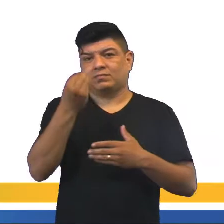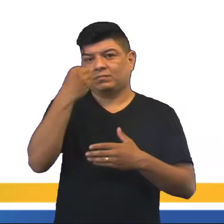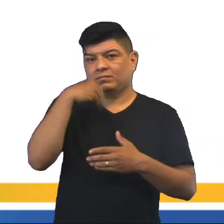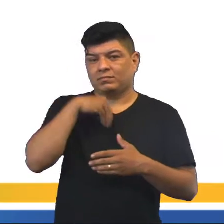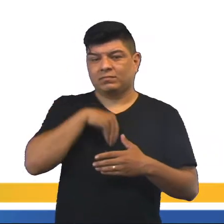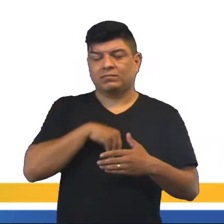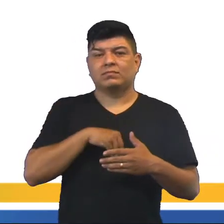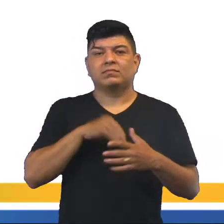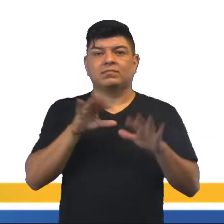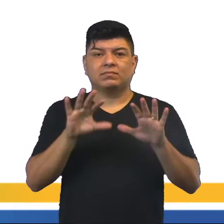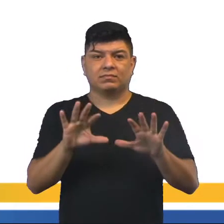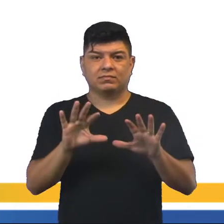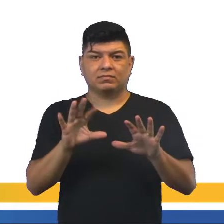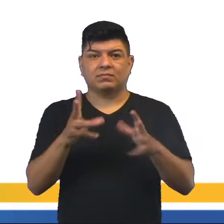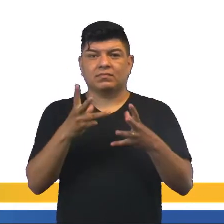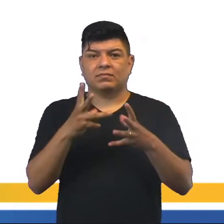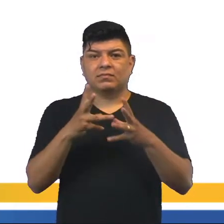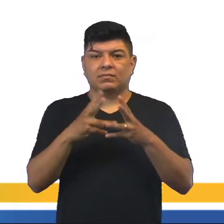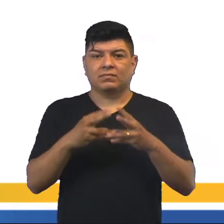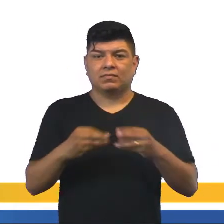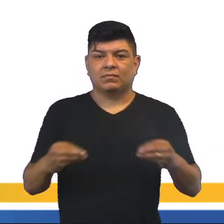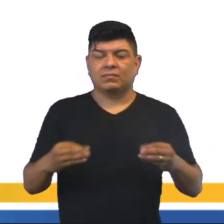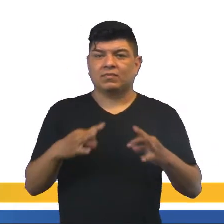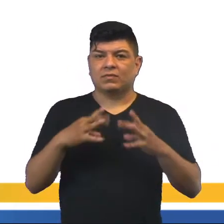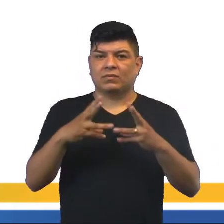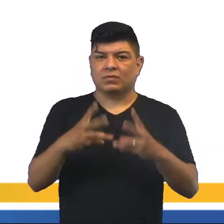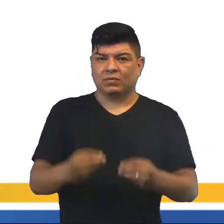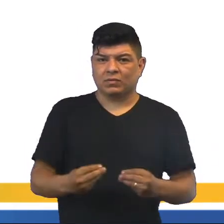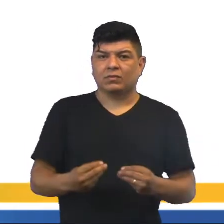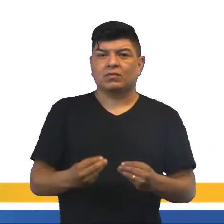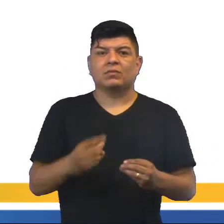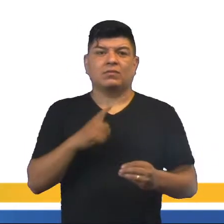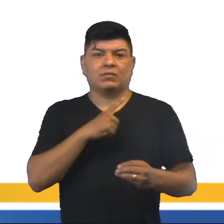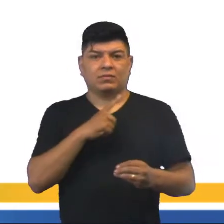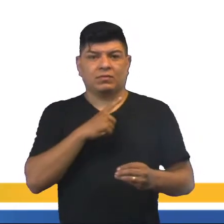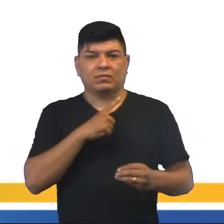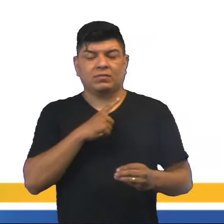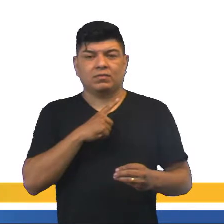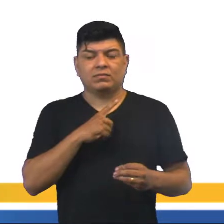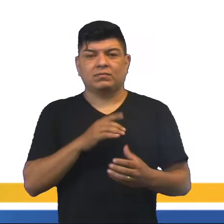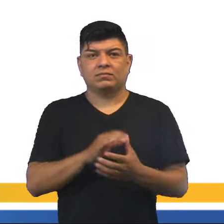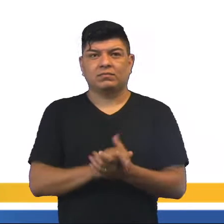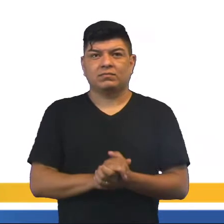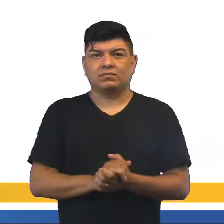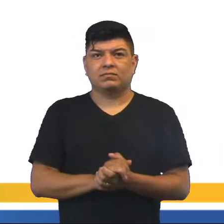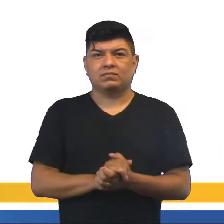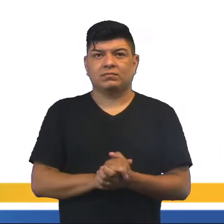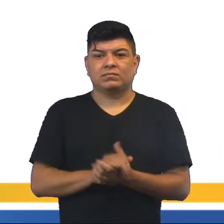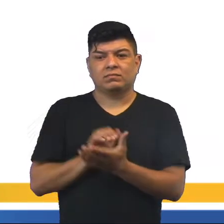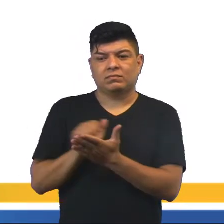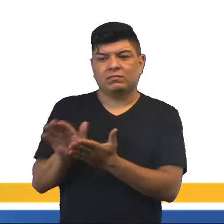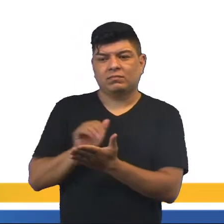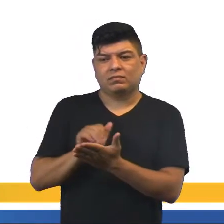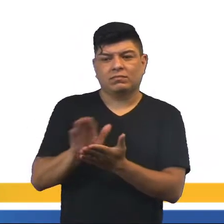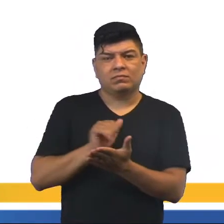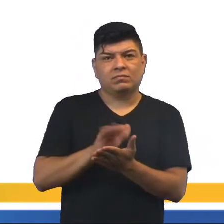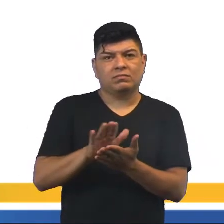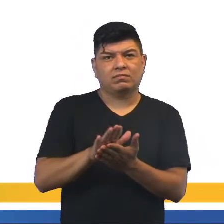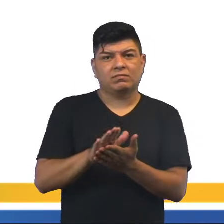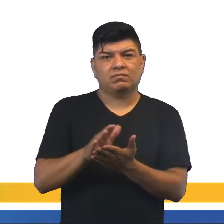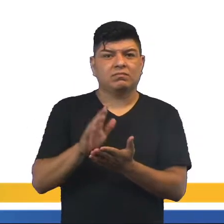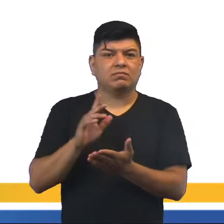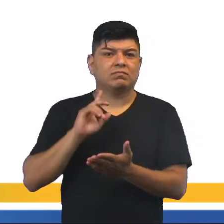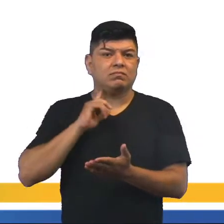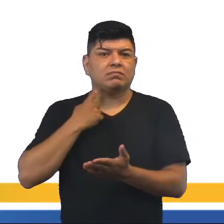ingerimos, promovendo a absorção dos nutrientes neles contidos e a eliminação do material que não